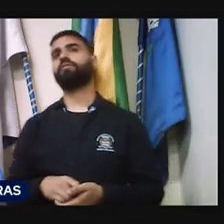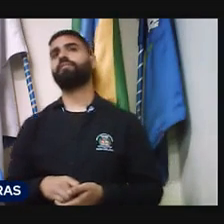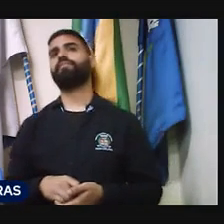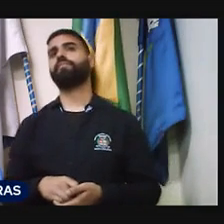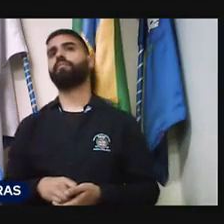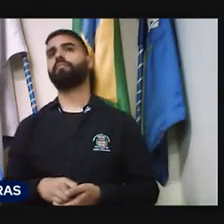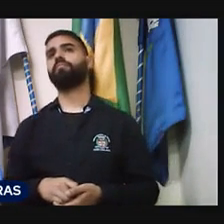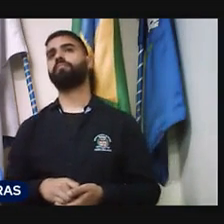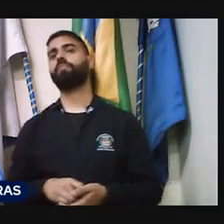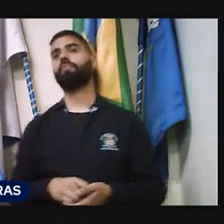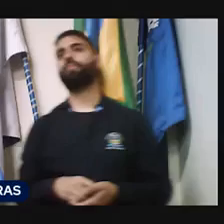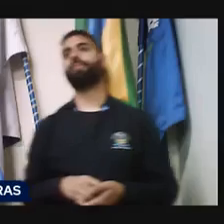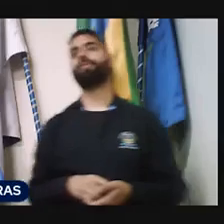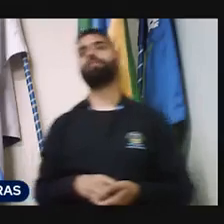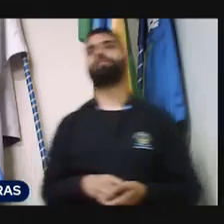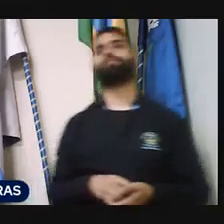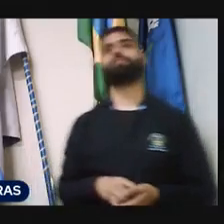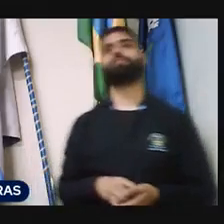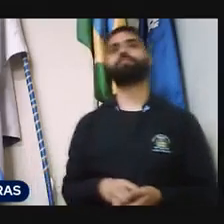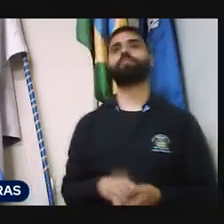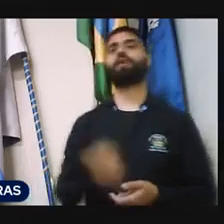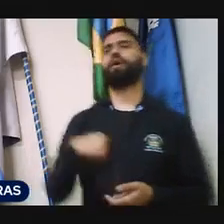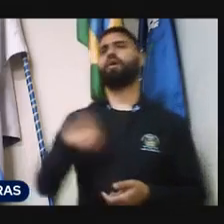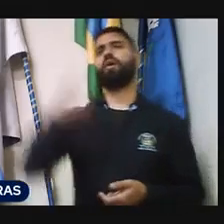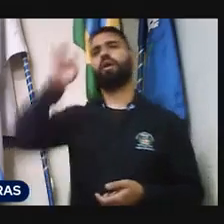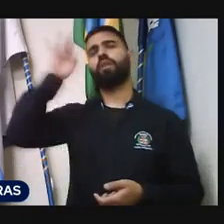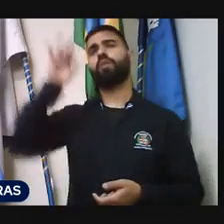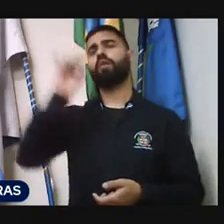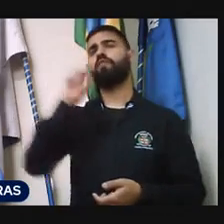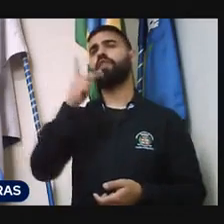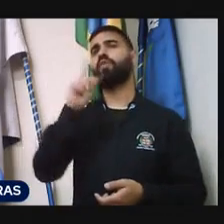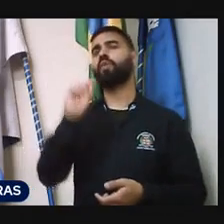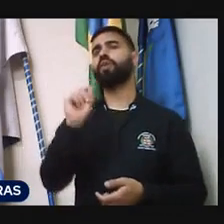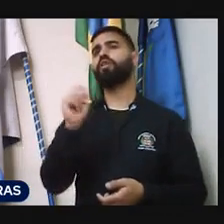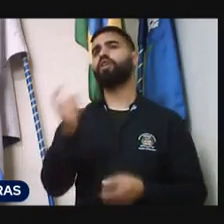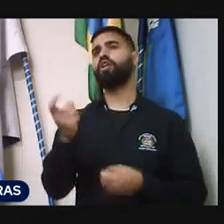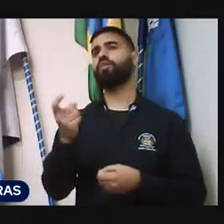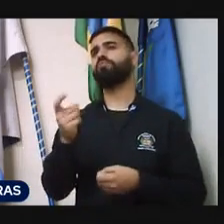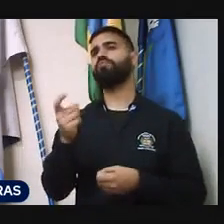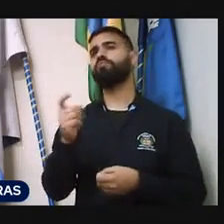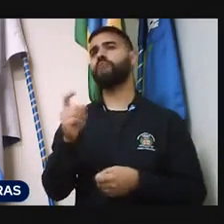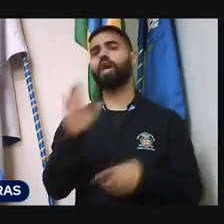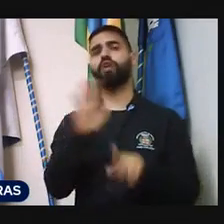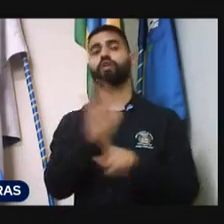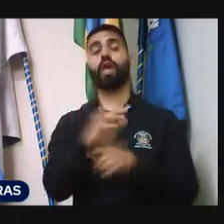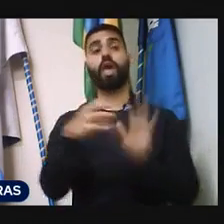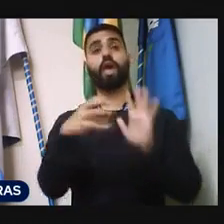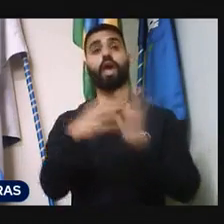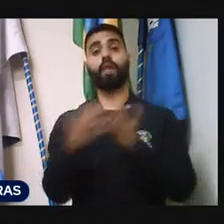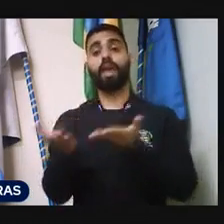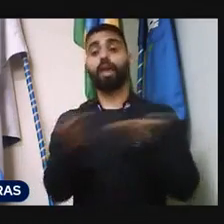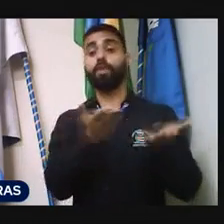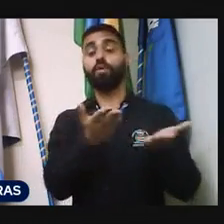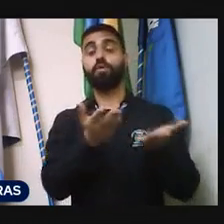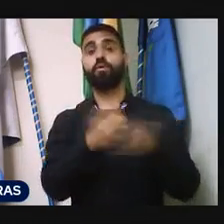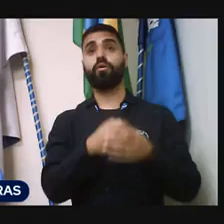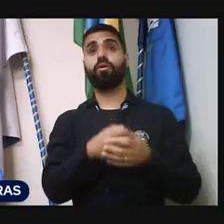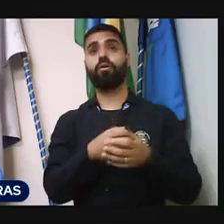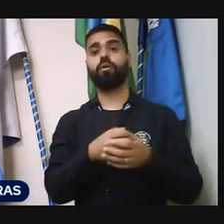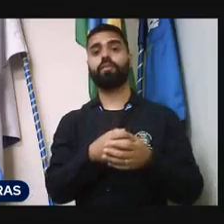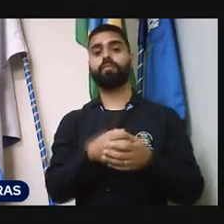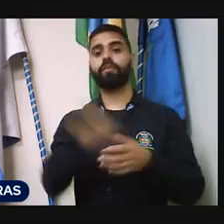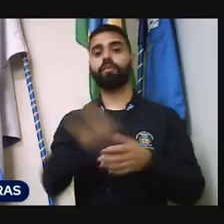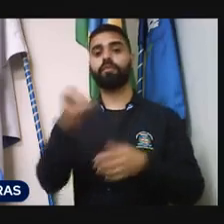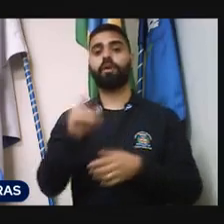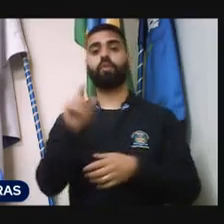uma lembrança que a gente falou muito aqui de devolução de recurso de que a câmara encaminhou que para